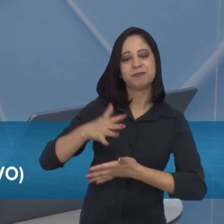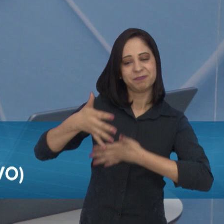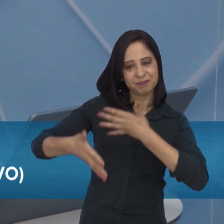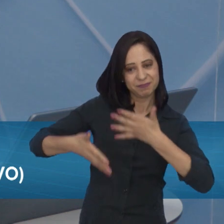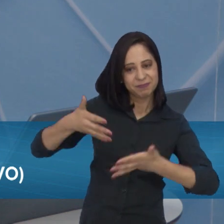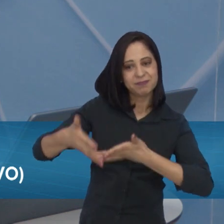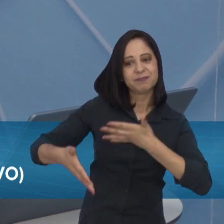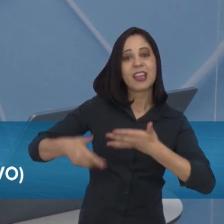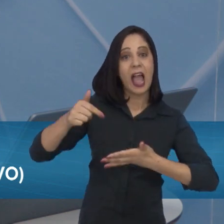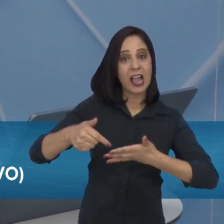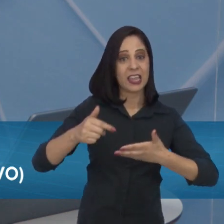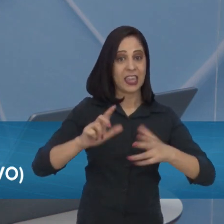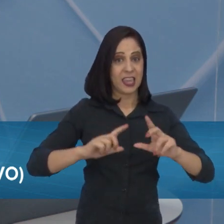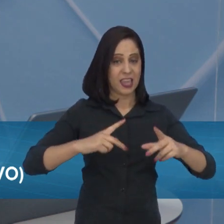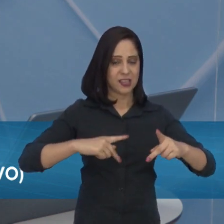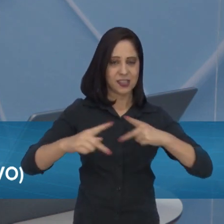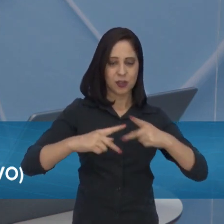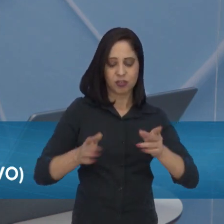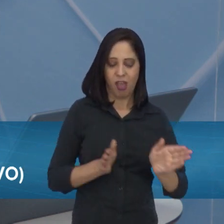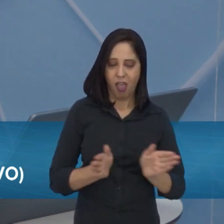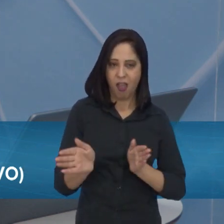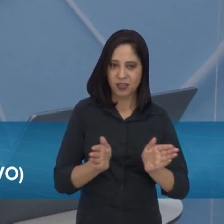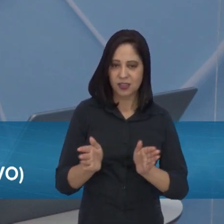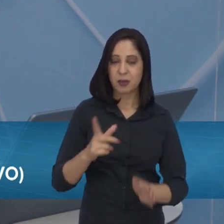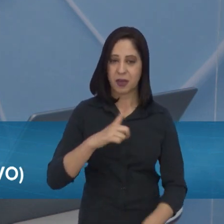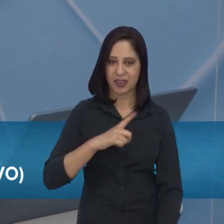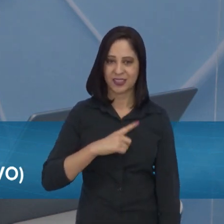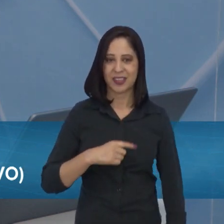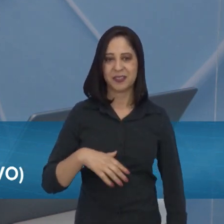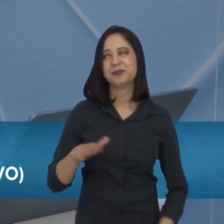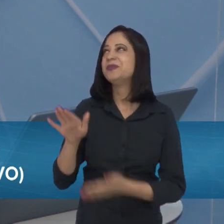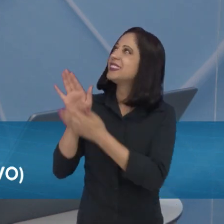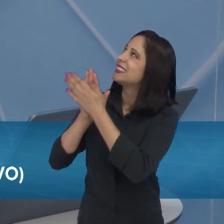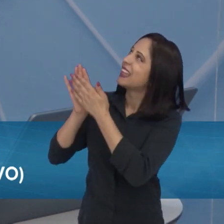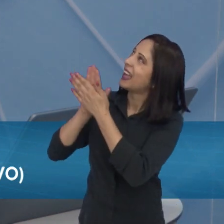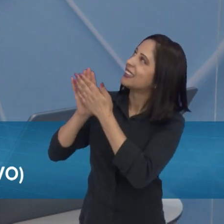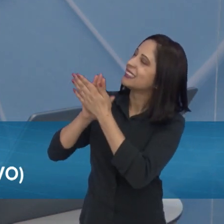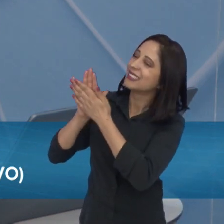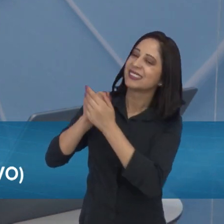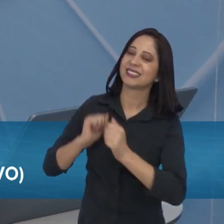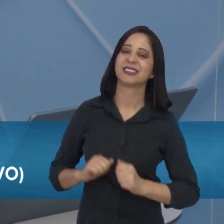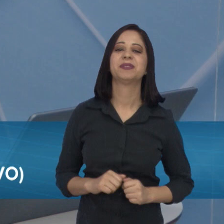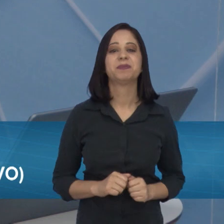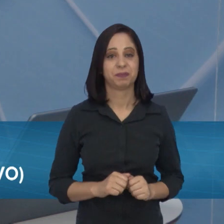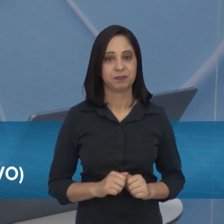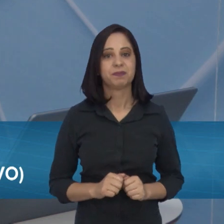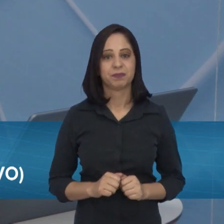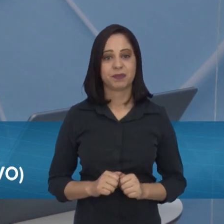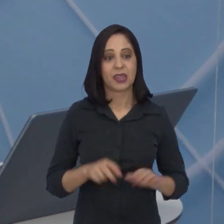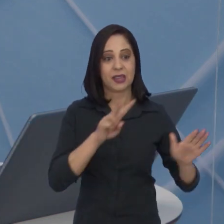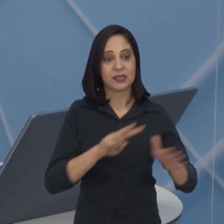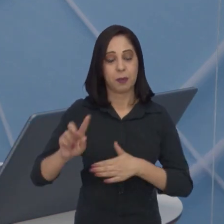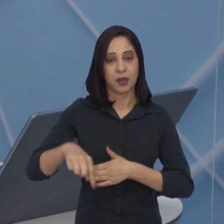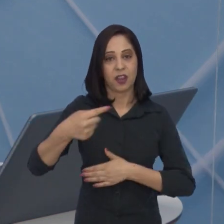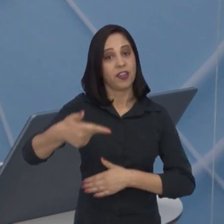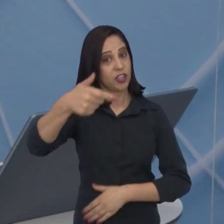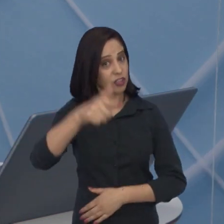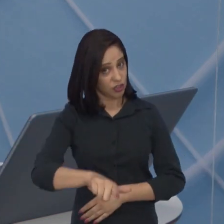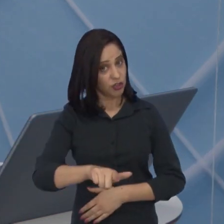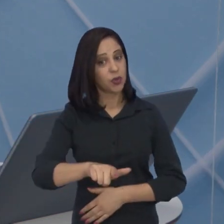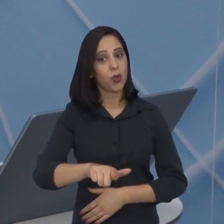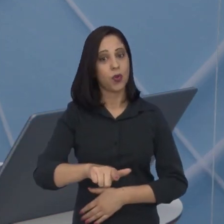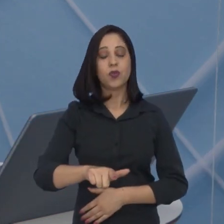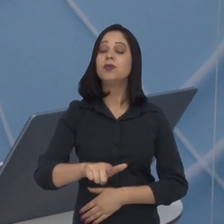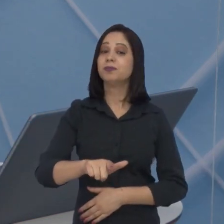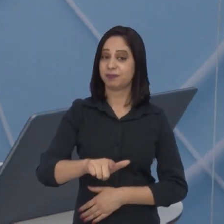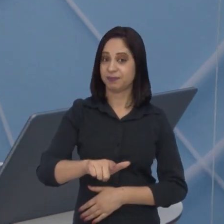TV Câmara de São José prezando pela acessibilidade. Obrigada, viu, meninas? E semana que vem nós estaremos de volta mais